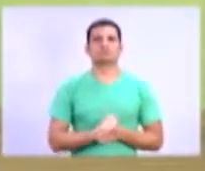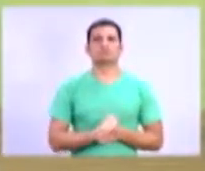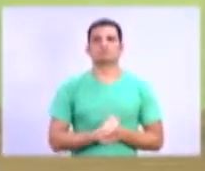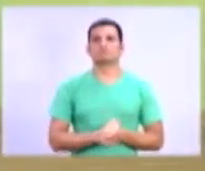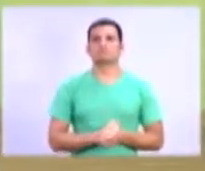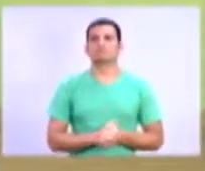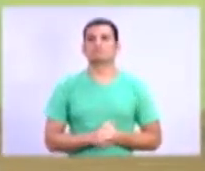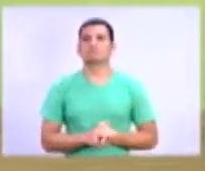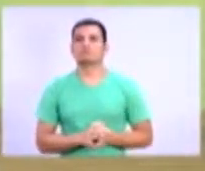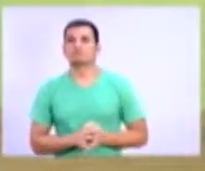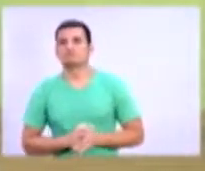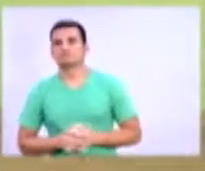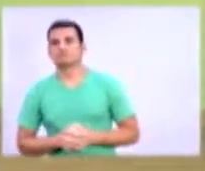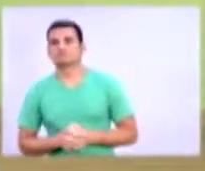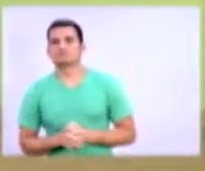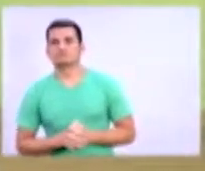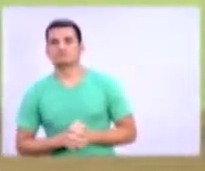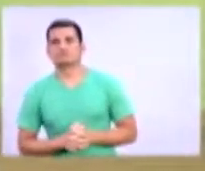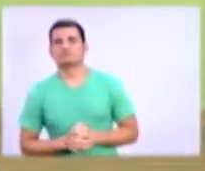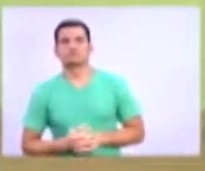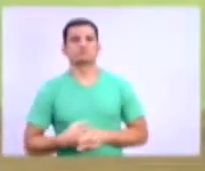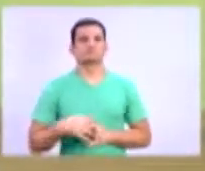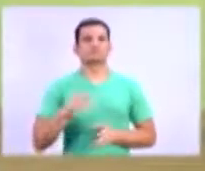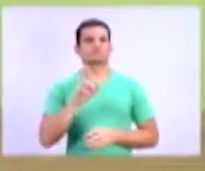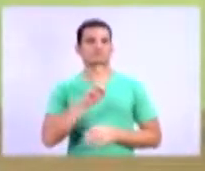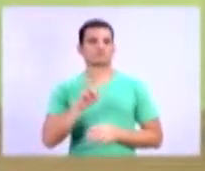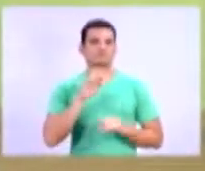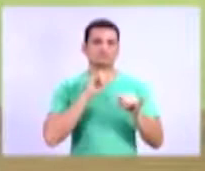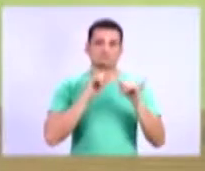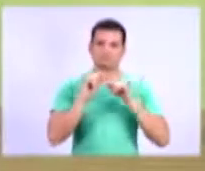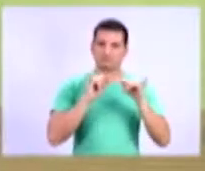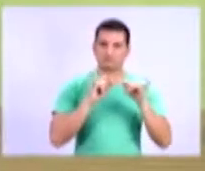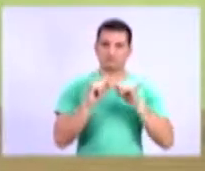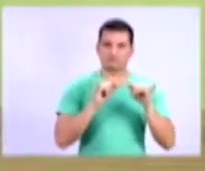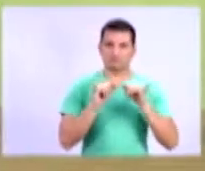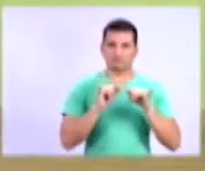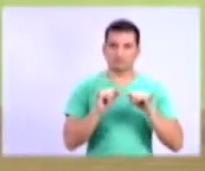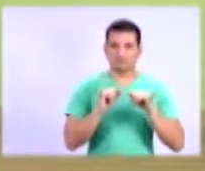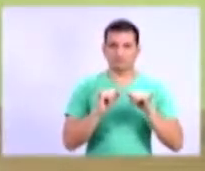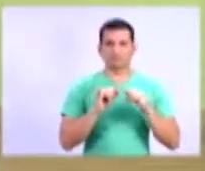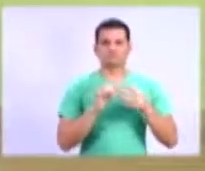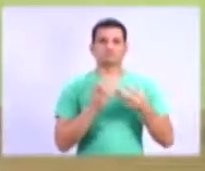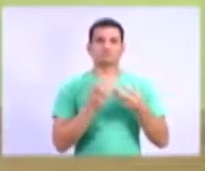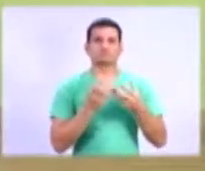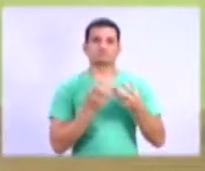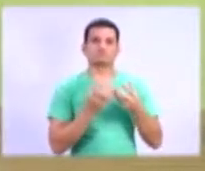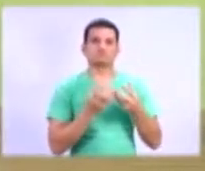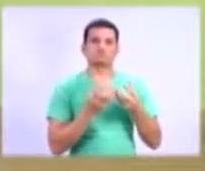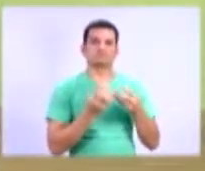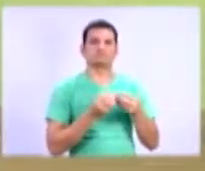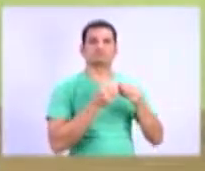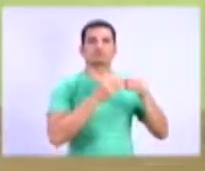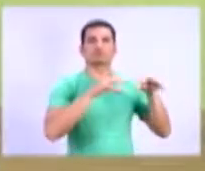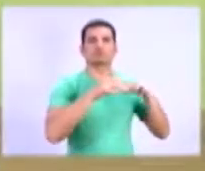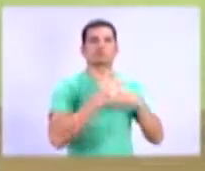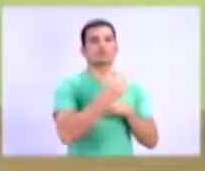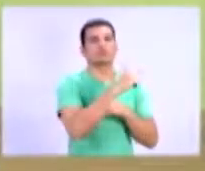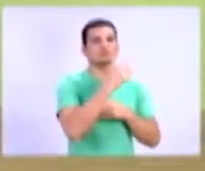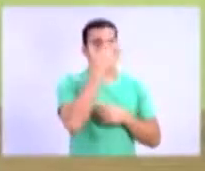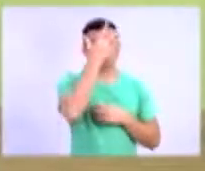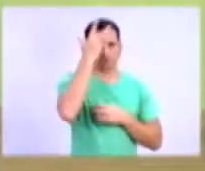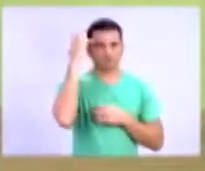dos alunos. Utilizar informações privilegiadas para prejudicar um terceiro ou uma outra